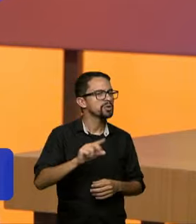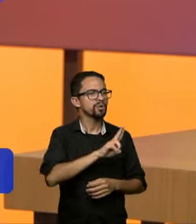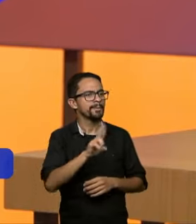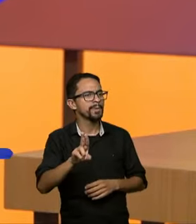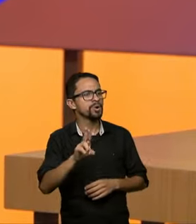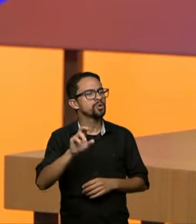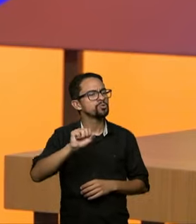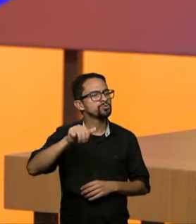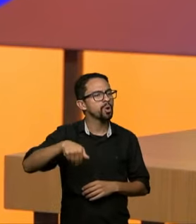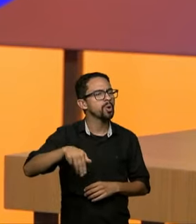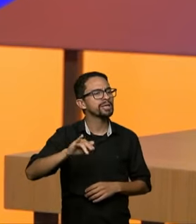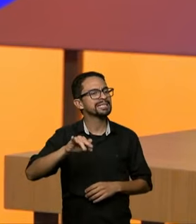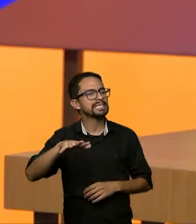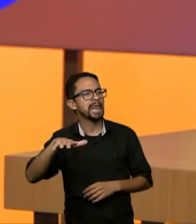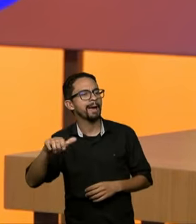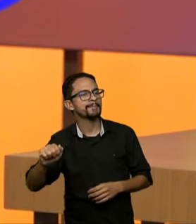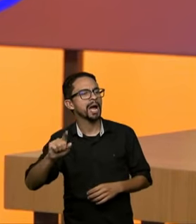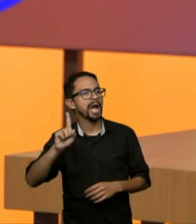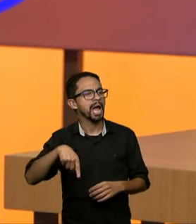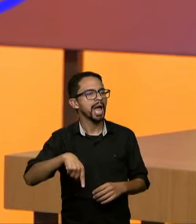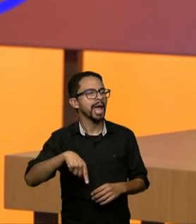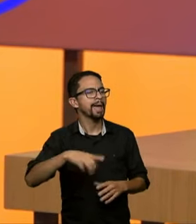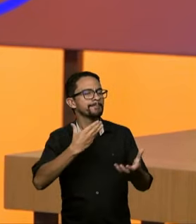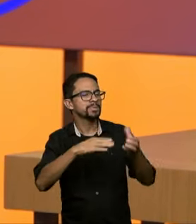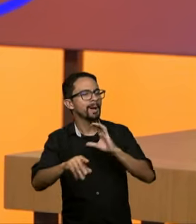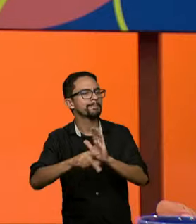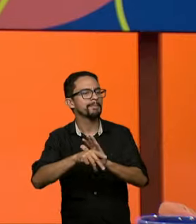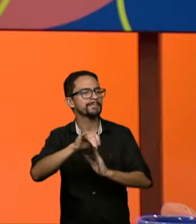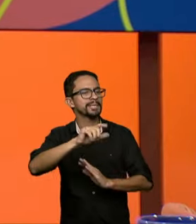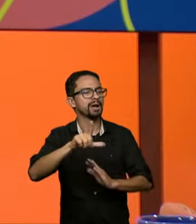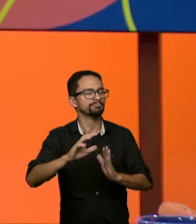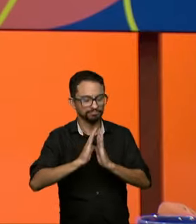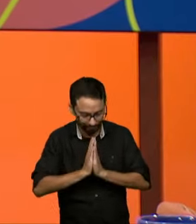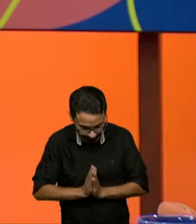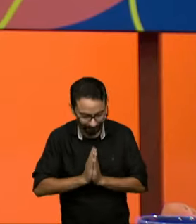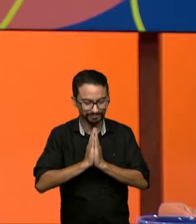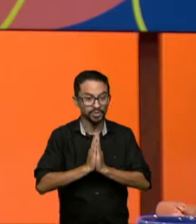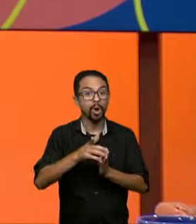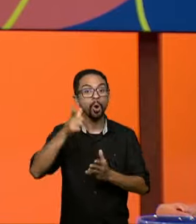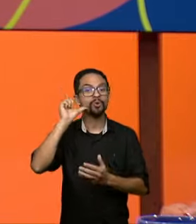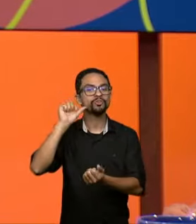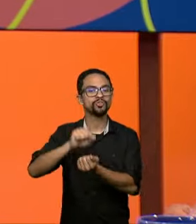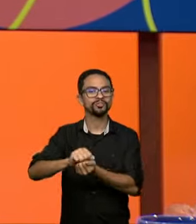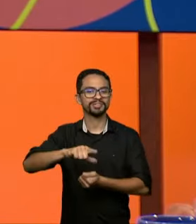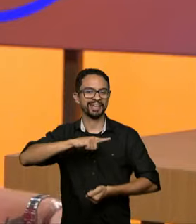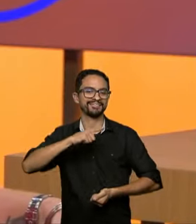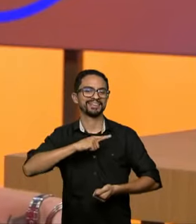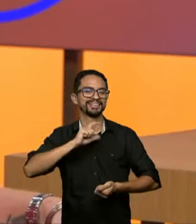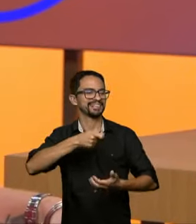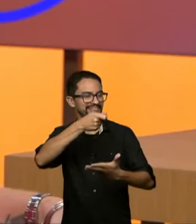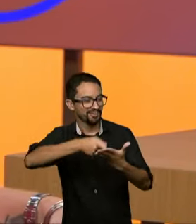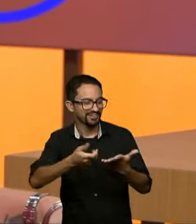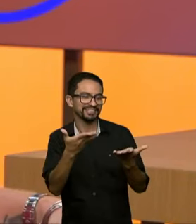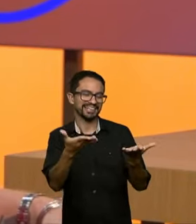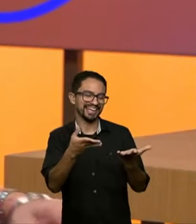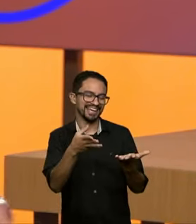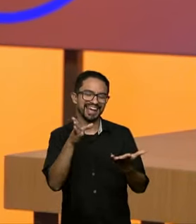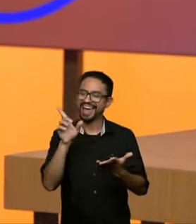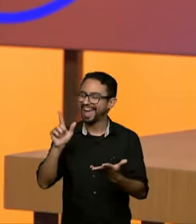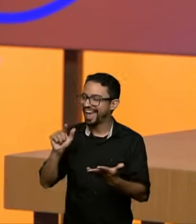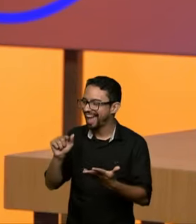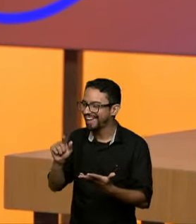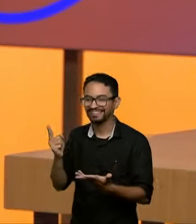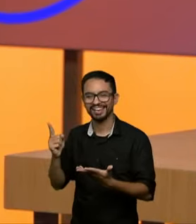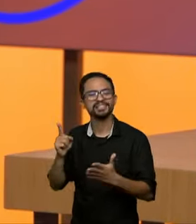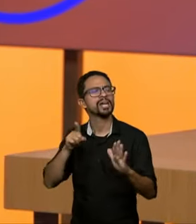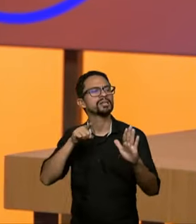a Sílaba, que é baseado no musical do Miguel, né, Fala Bela? Ele escreveu para mim. Que teve com a gente aqui ontem. Escreveu para você. É. Mas a série